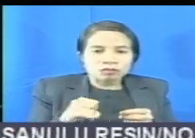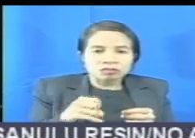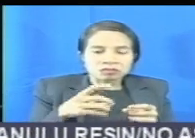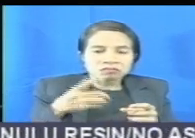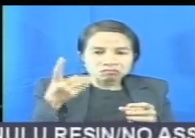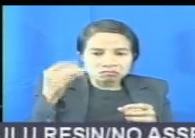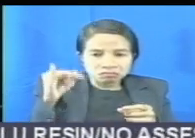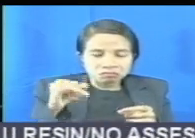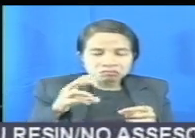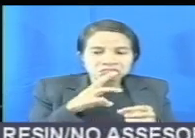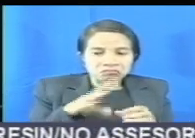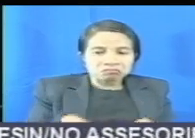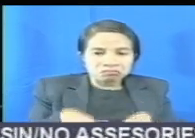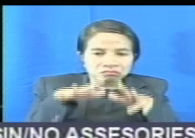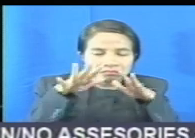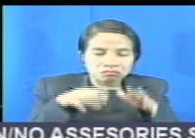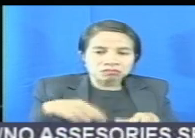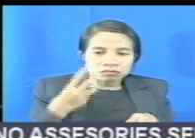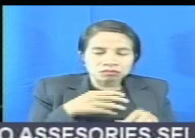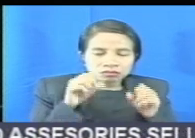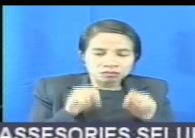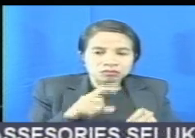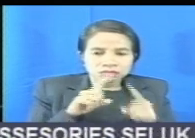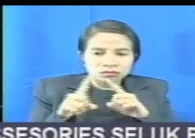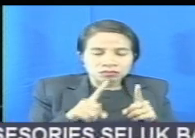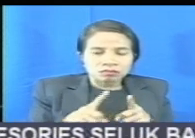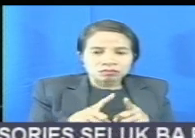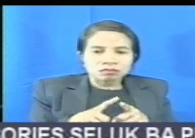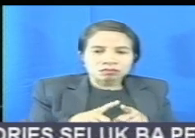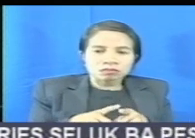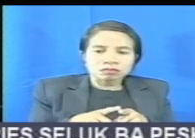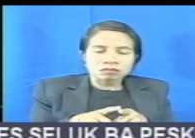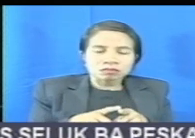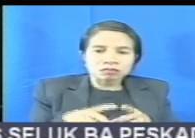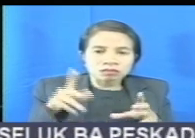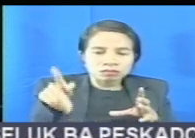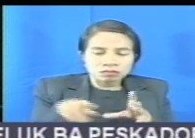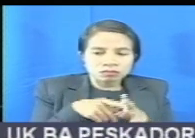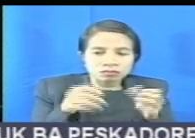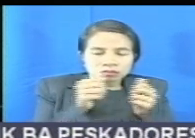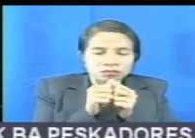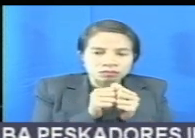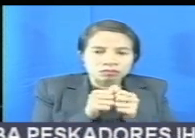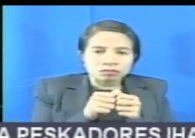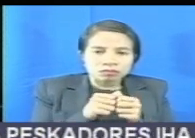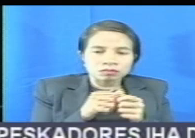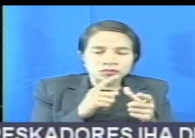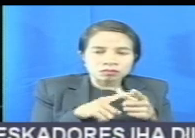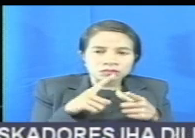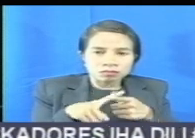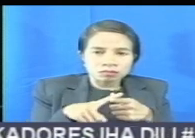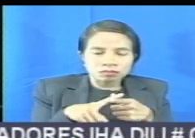nebe ita bele dihan kata ka fenomena ne ita tensera e acompanha hamontu e além de